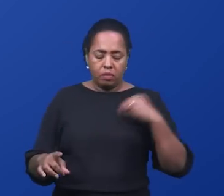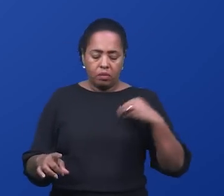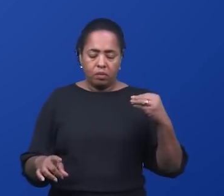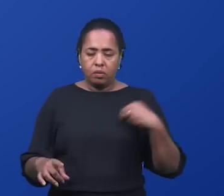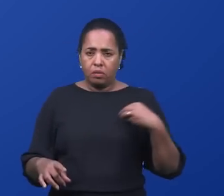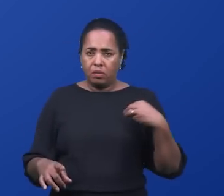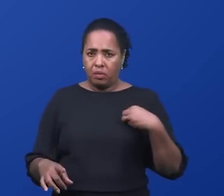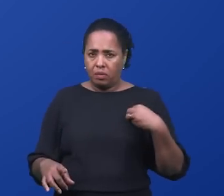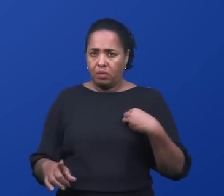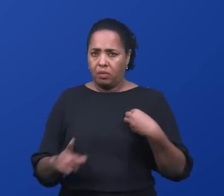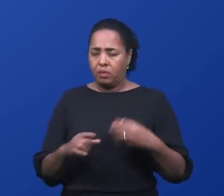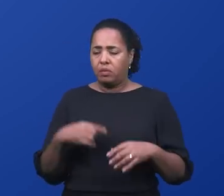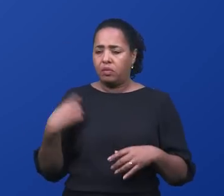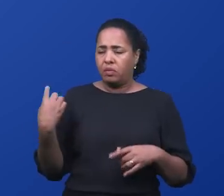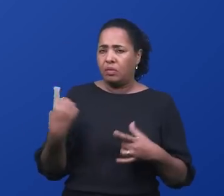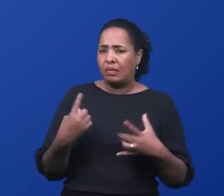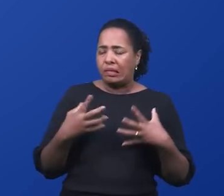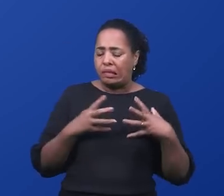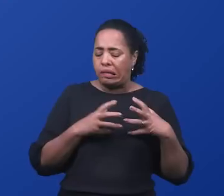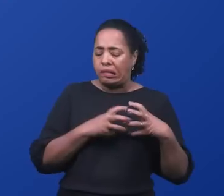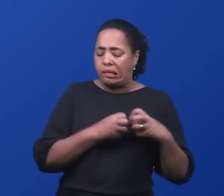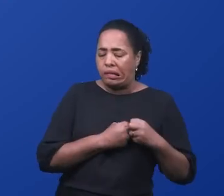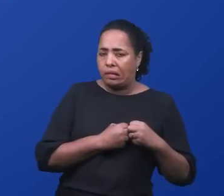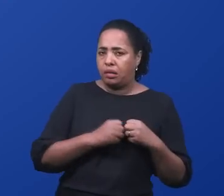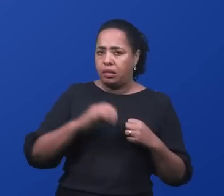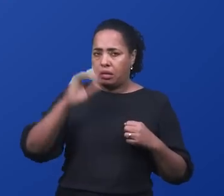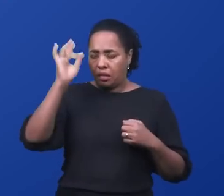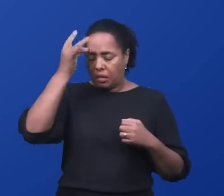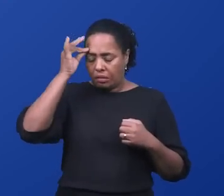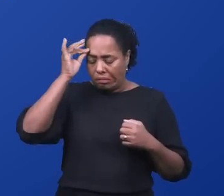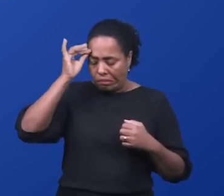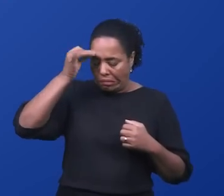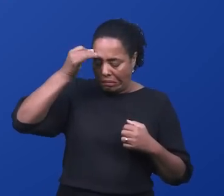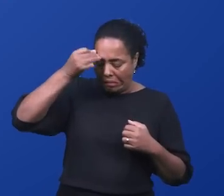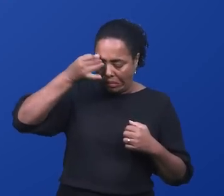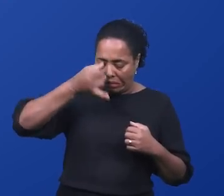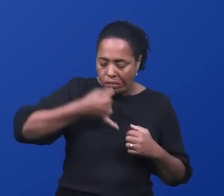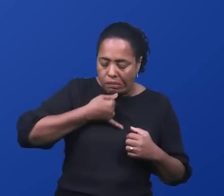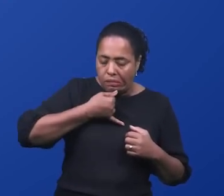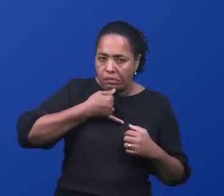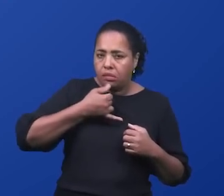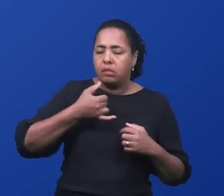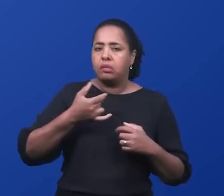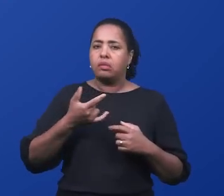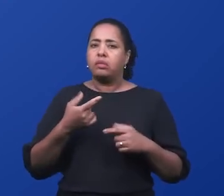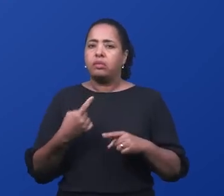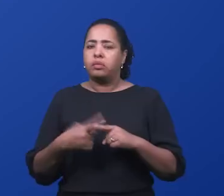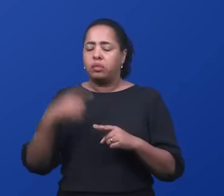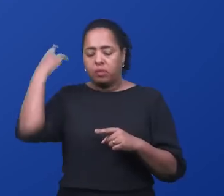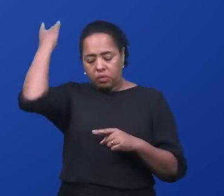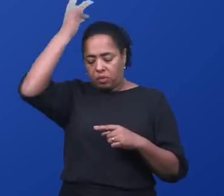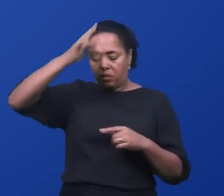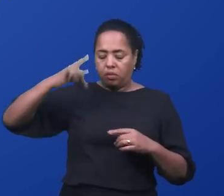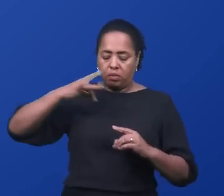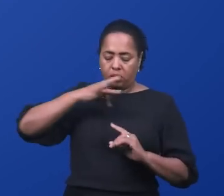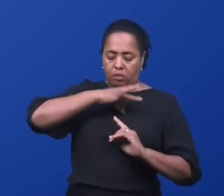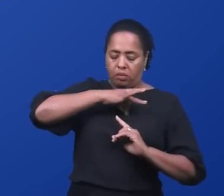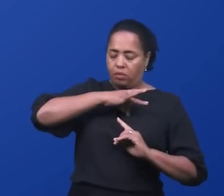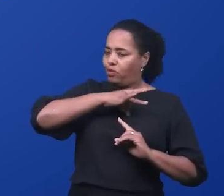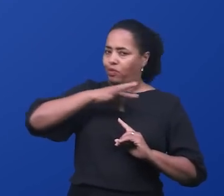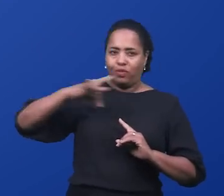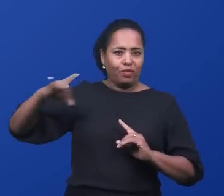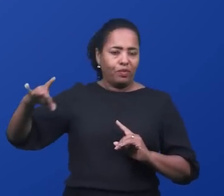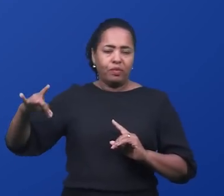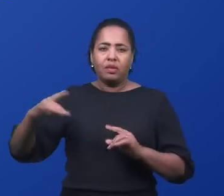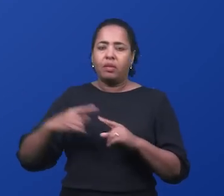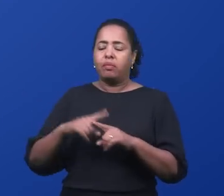pecado. Estávamos em aperto, o nosso espírito triste e desgostoso, porque em nós não habitava o Espírito Santo. Mas o